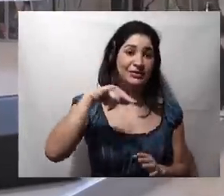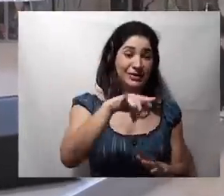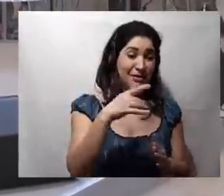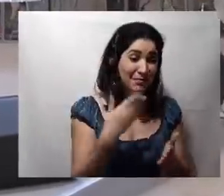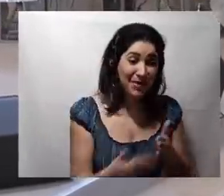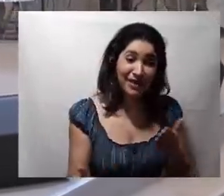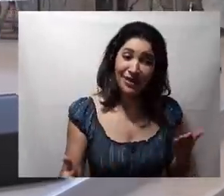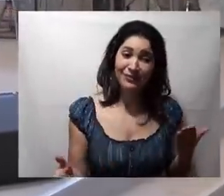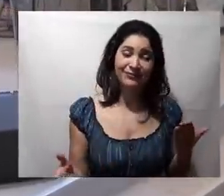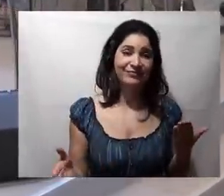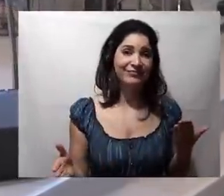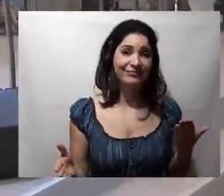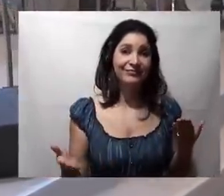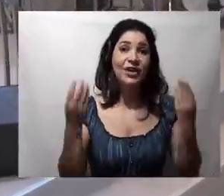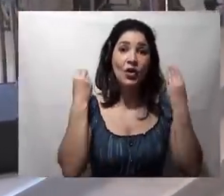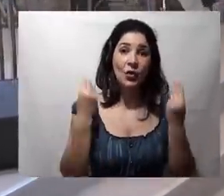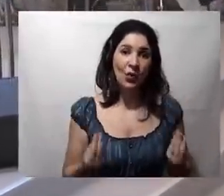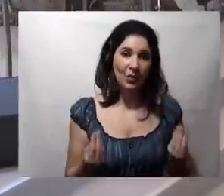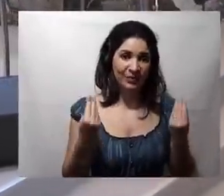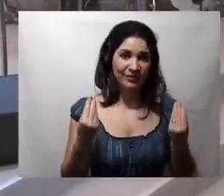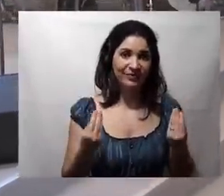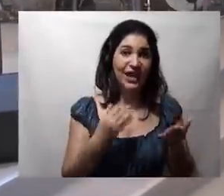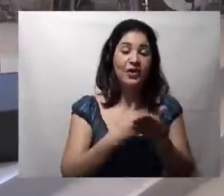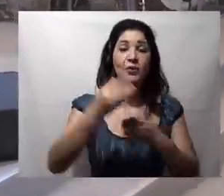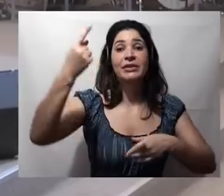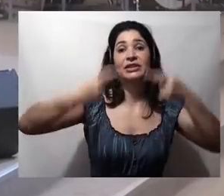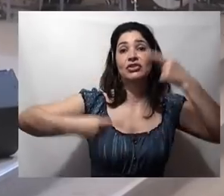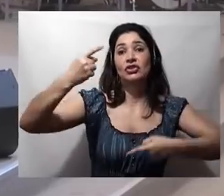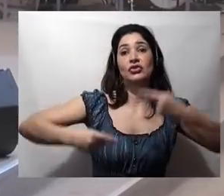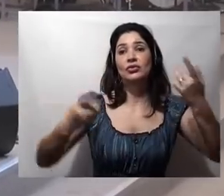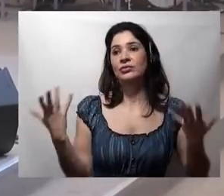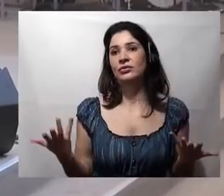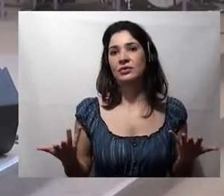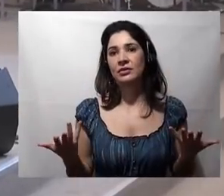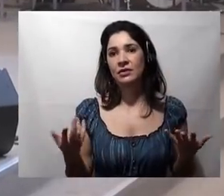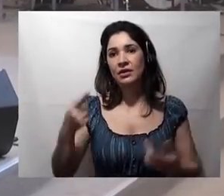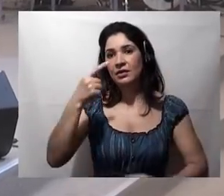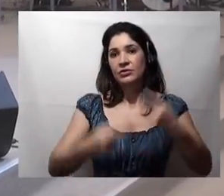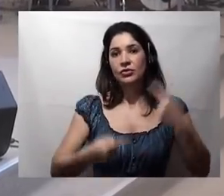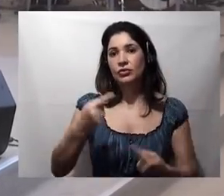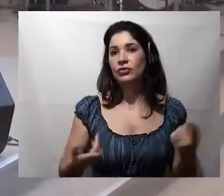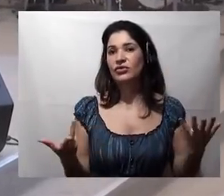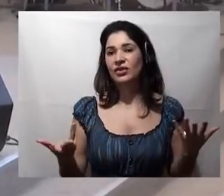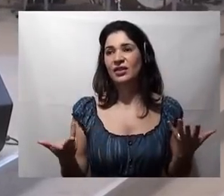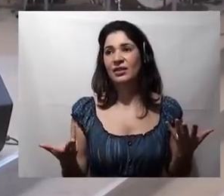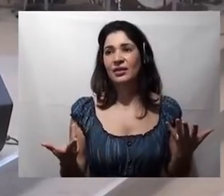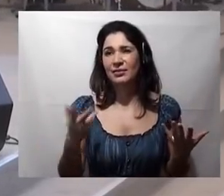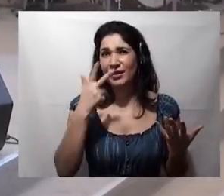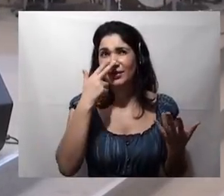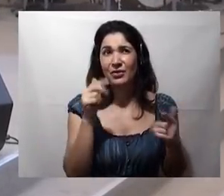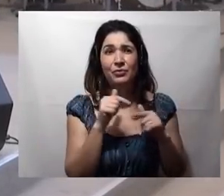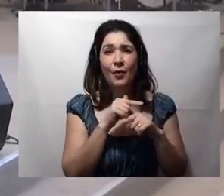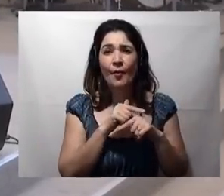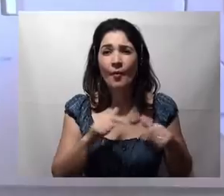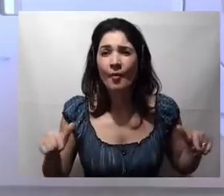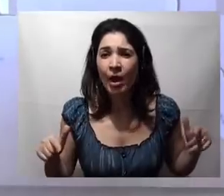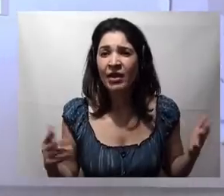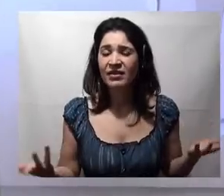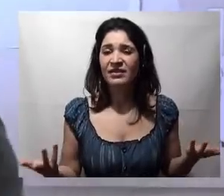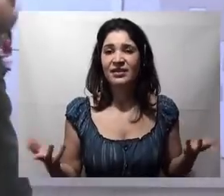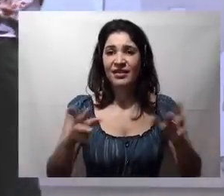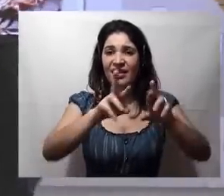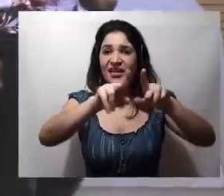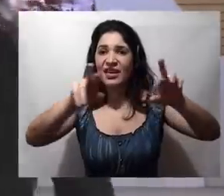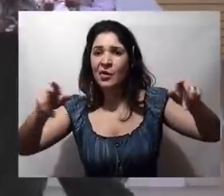visão de vida você vai achar que aí vira esse debate cão é vazio de clientes